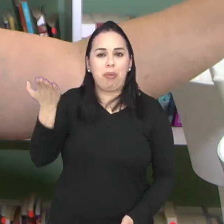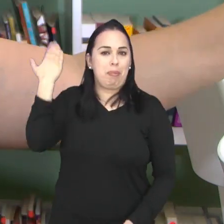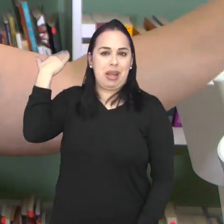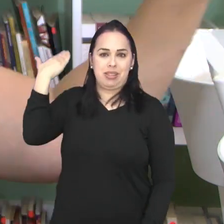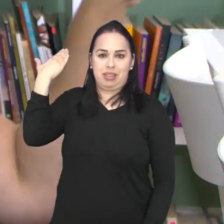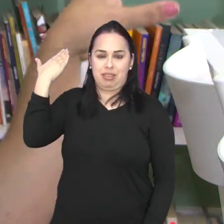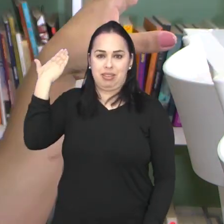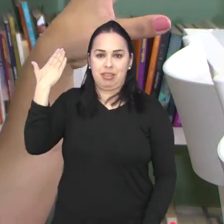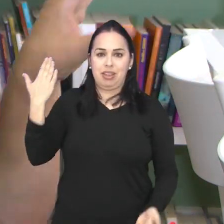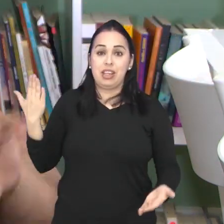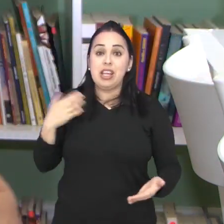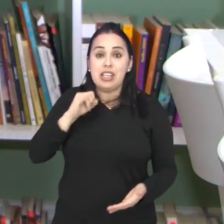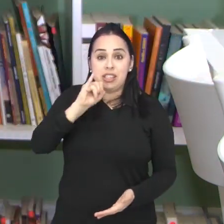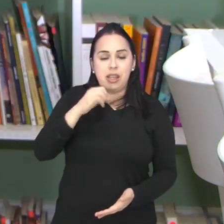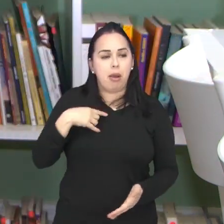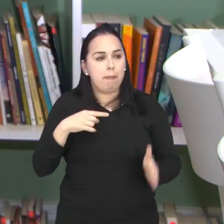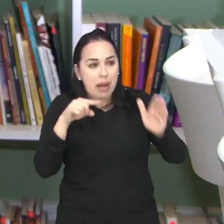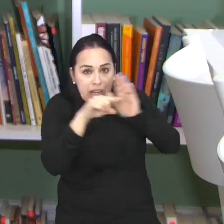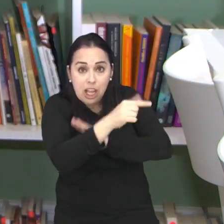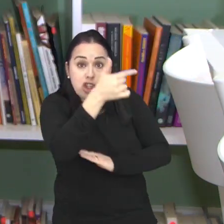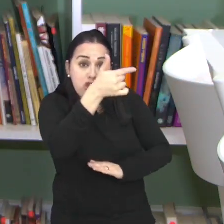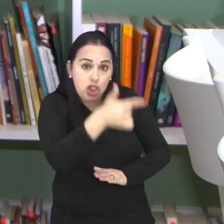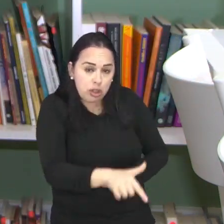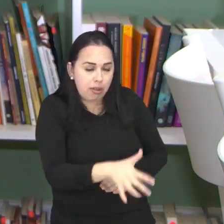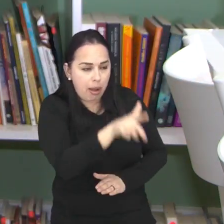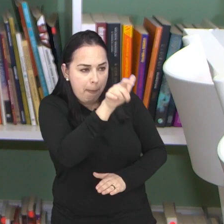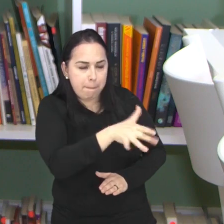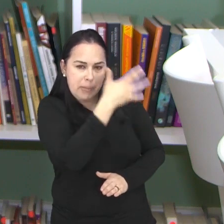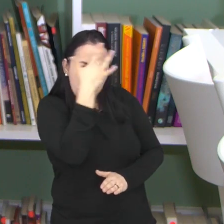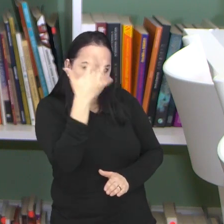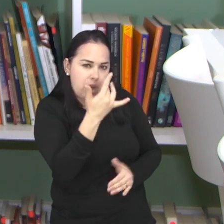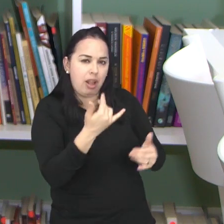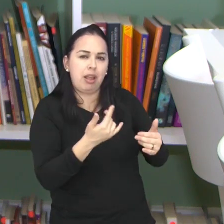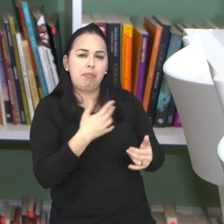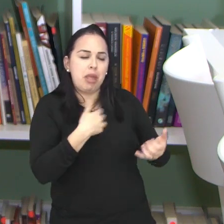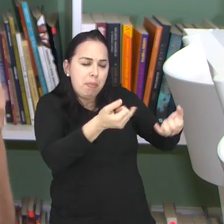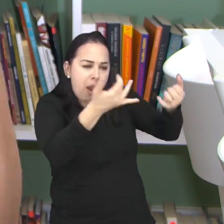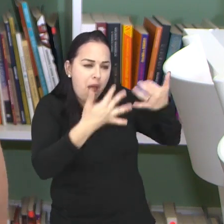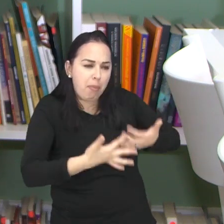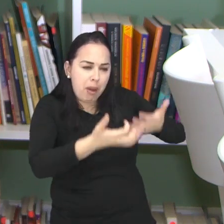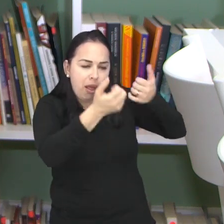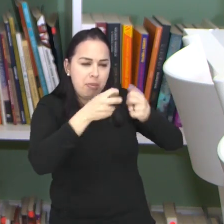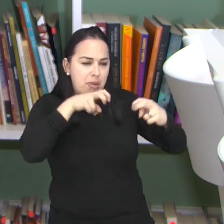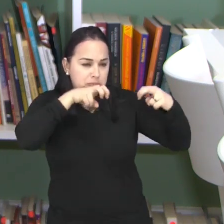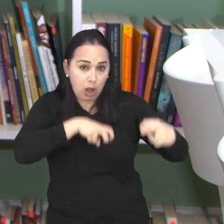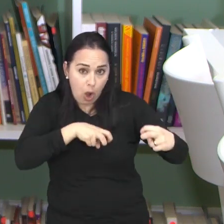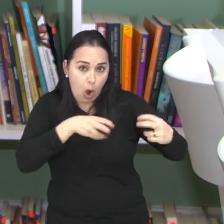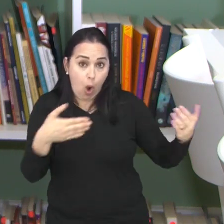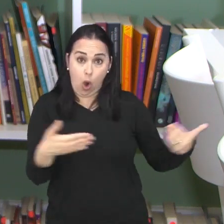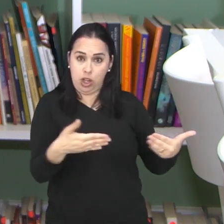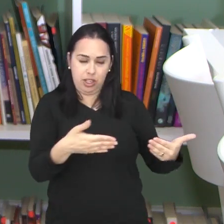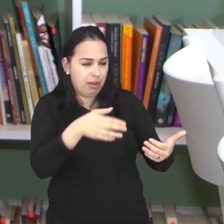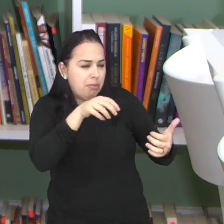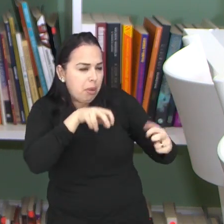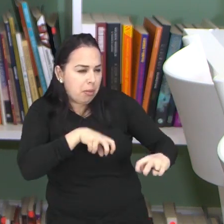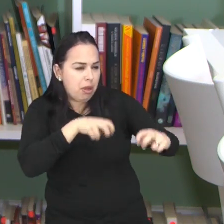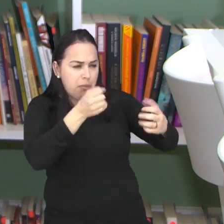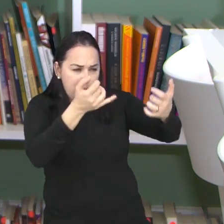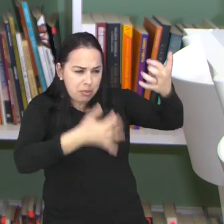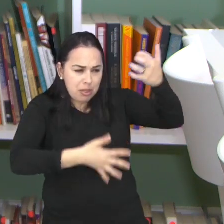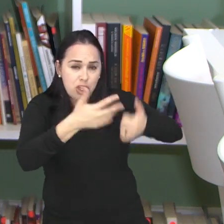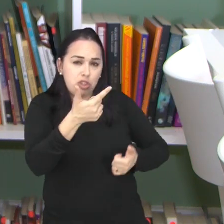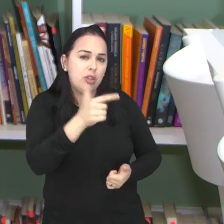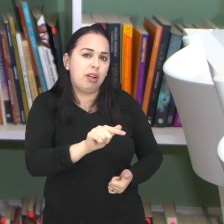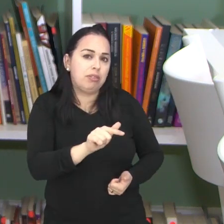contada desta maneira. Se eu voltar para conversar com a mesma pessoa que me contou essa história lá, sentar com ela hoje para